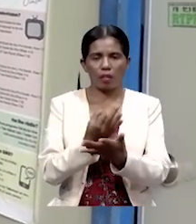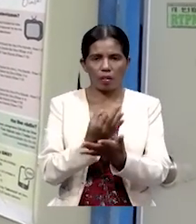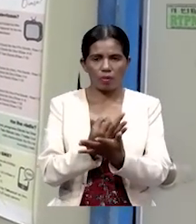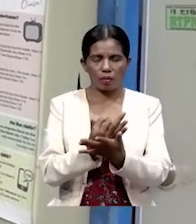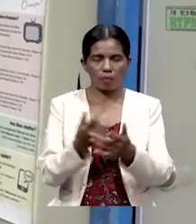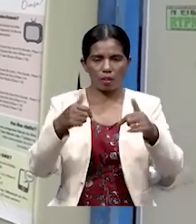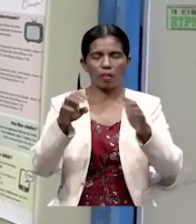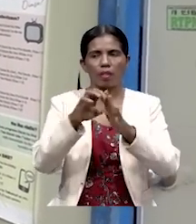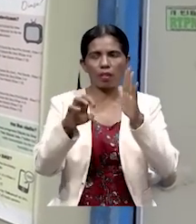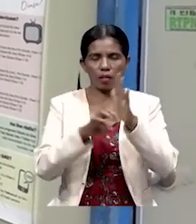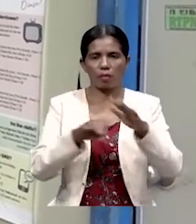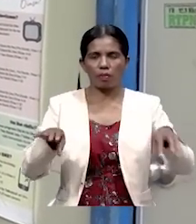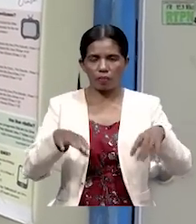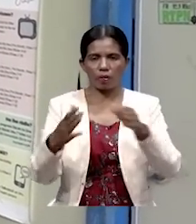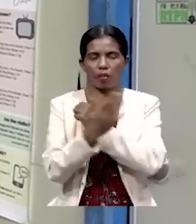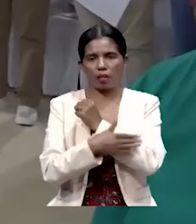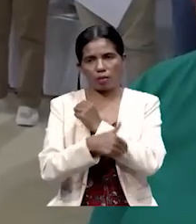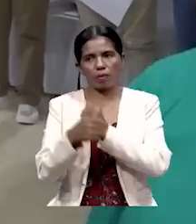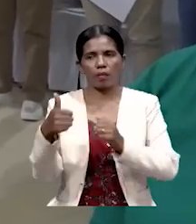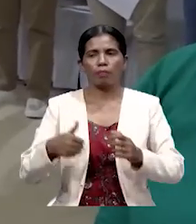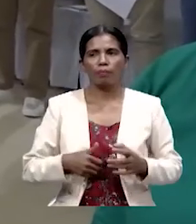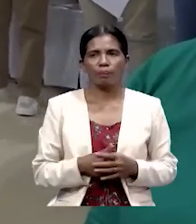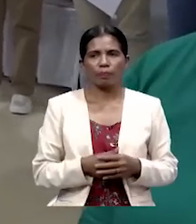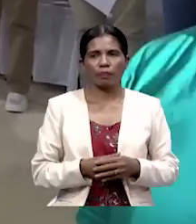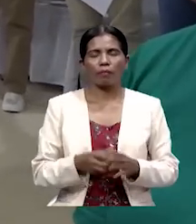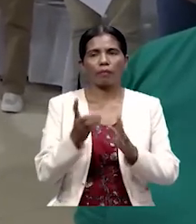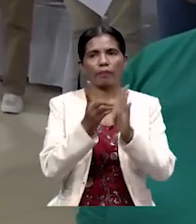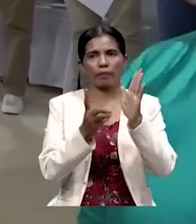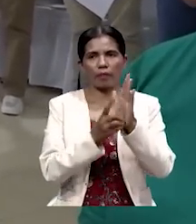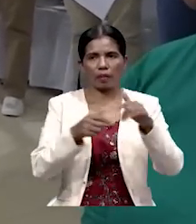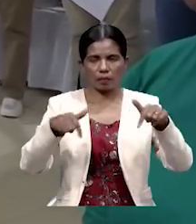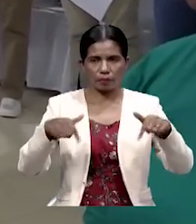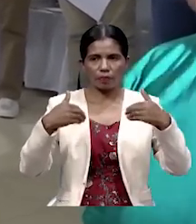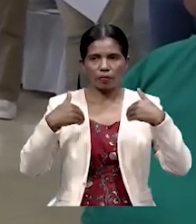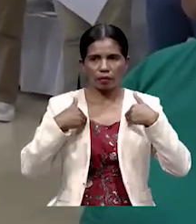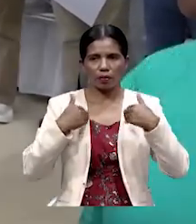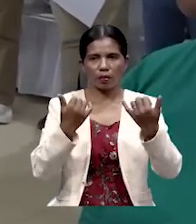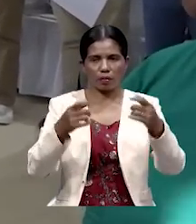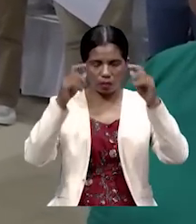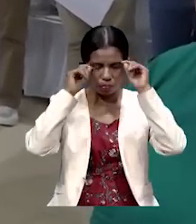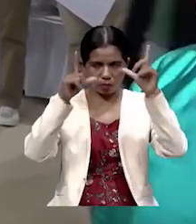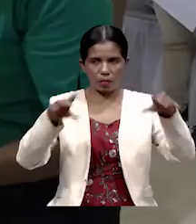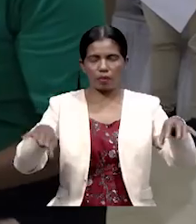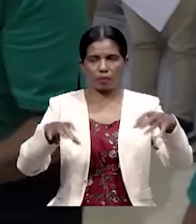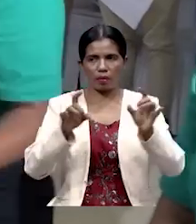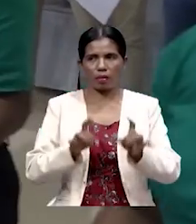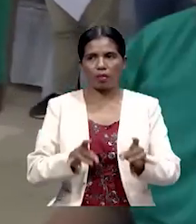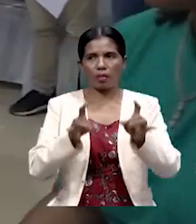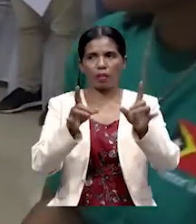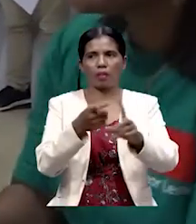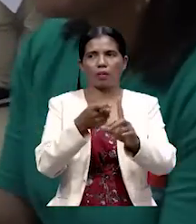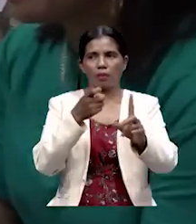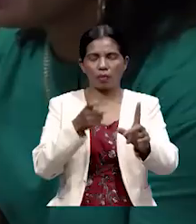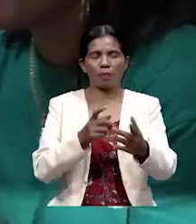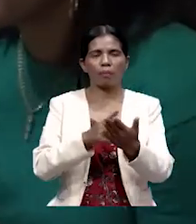maka trabalhador ser não é que serviço era ele. Dados nebe iha, dadaune, Timoroang nebe ba servisu iha Australia, lihusi